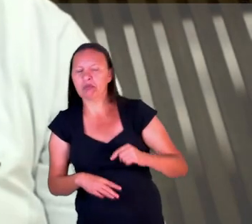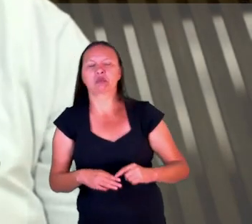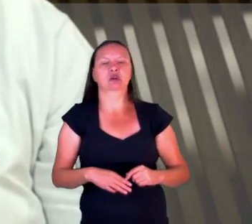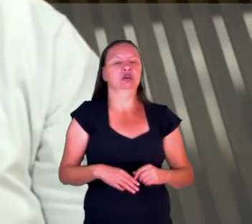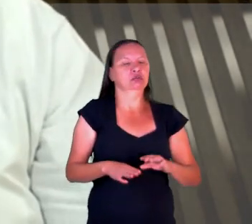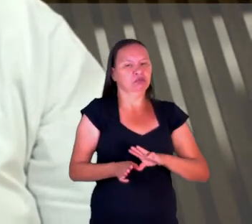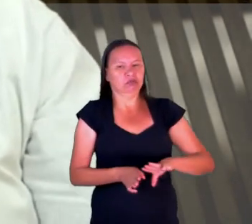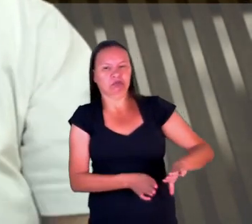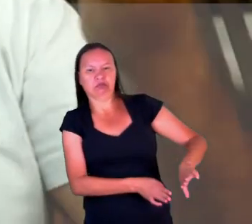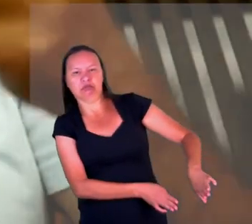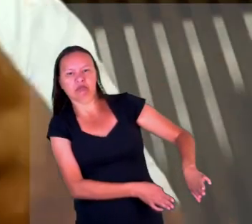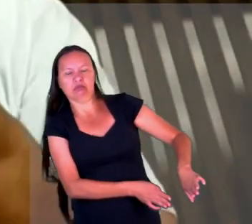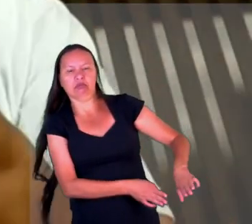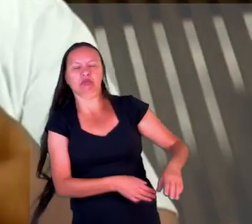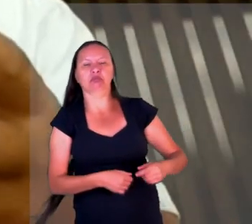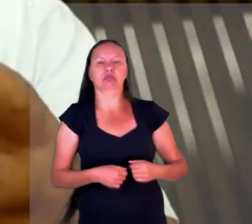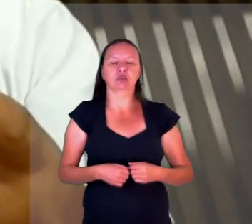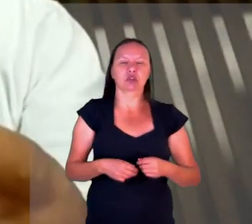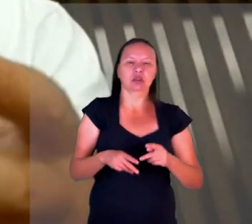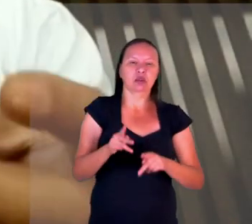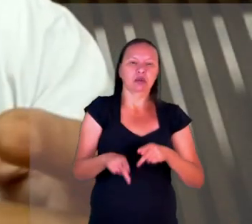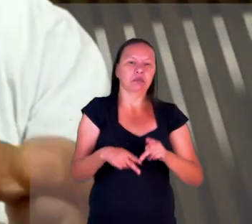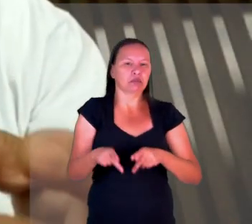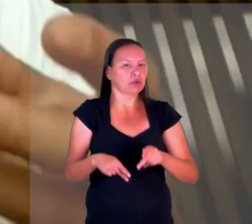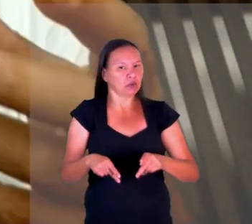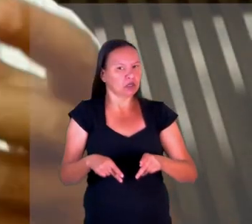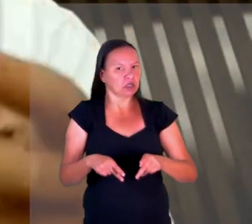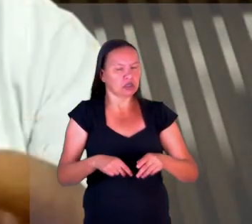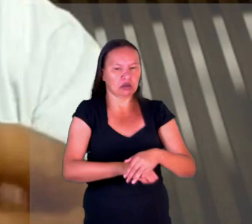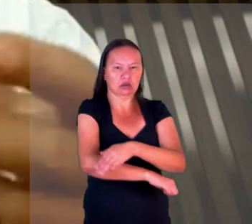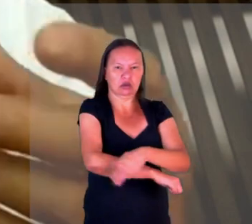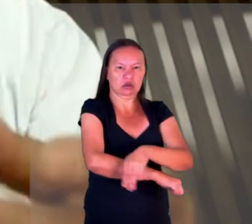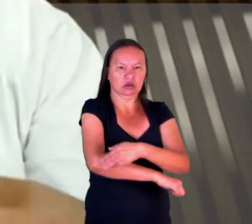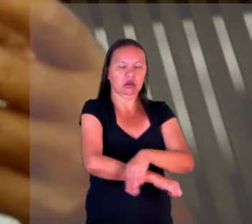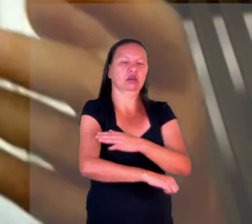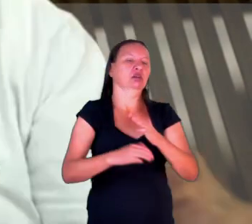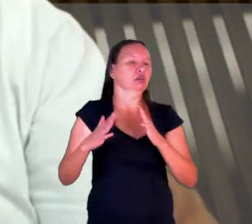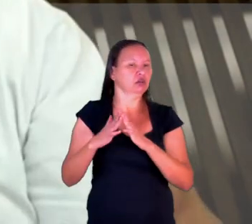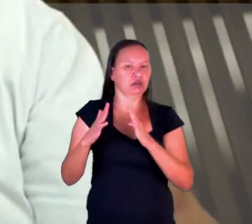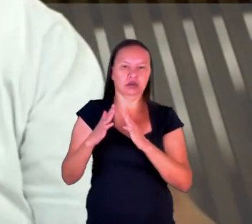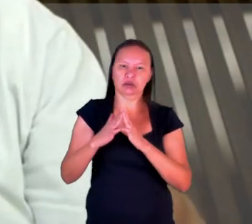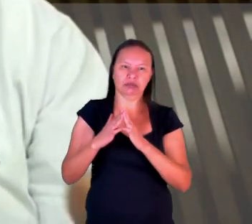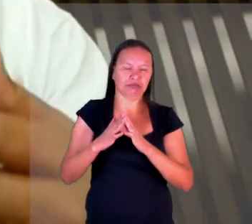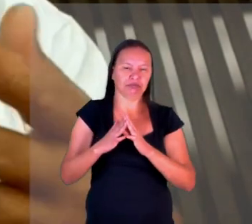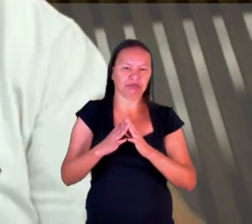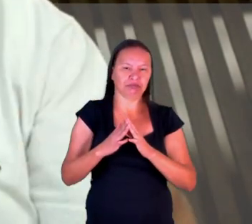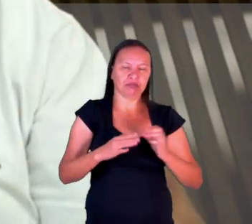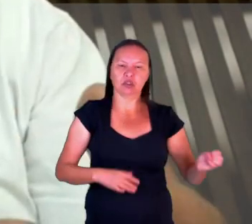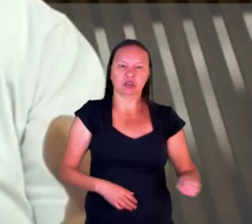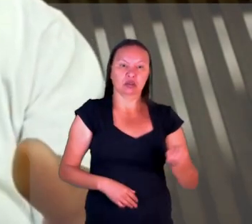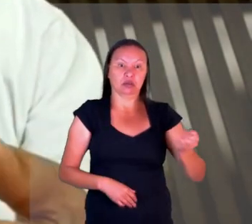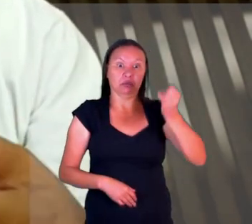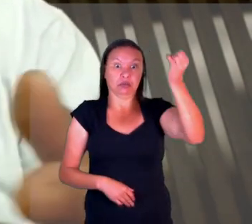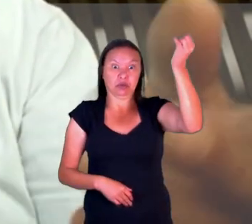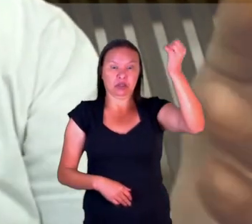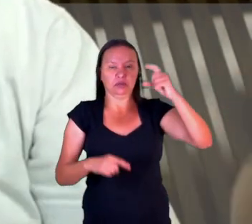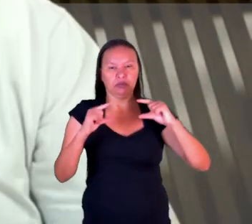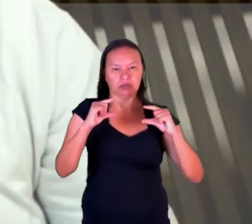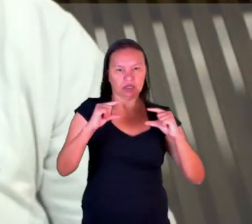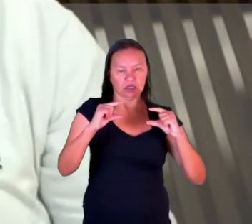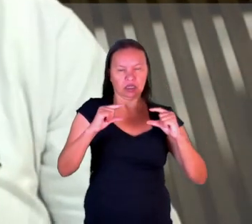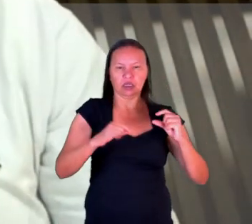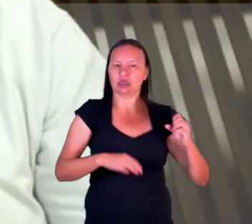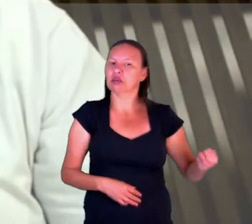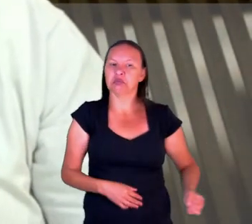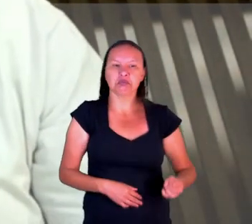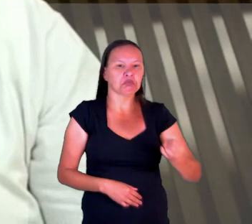mais afastados eh população de rua não é mais um luxo dos grandes centros né cidades de médi porte e até de pequeno pote muitas vezes